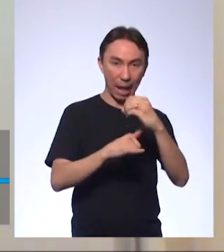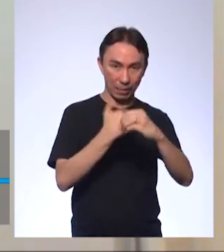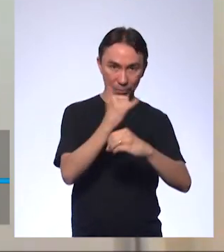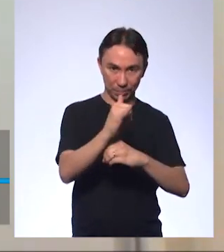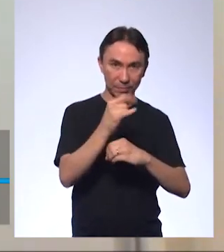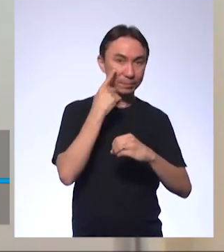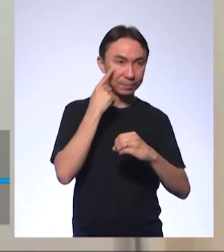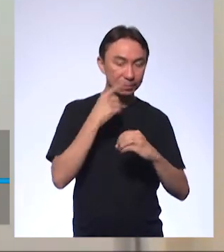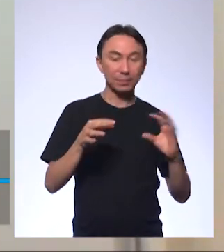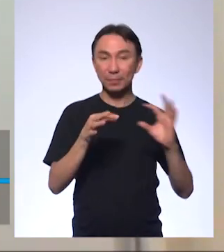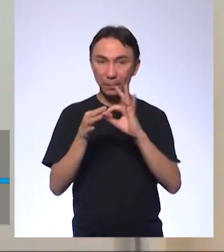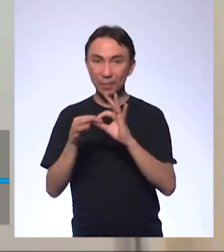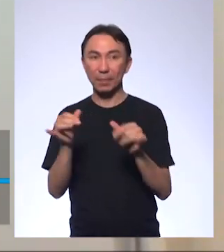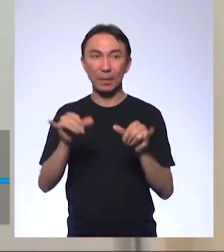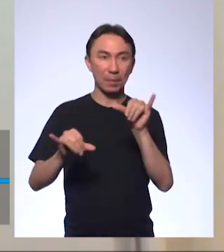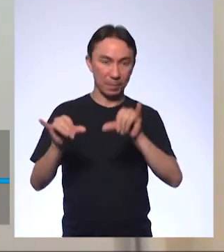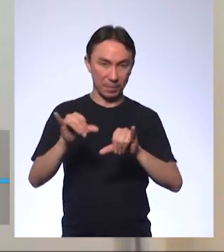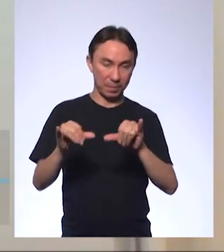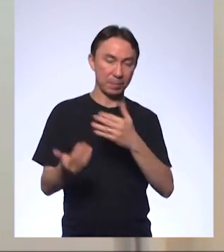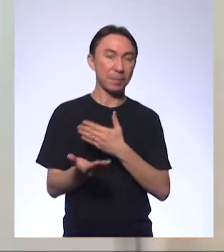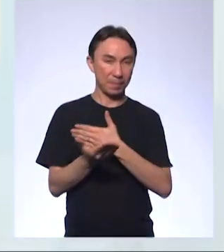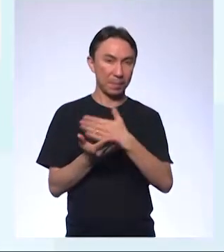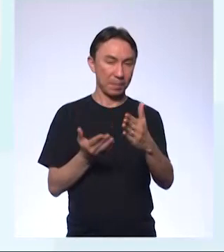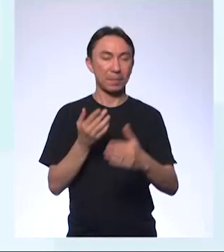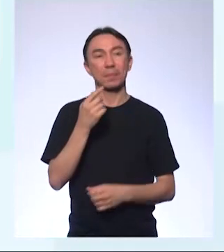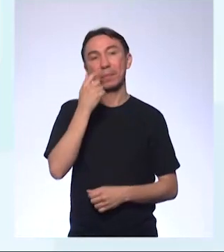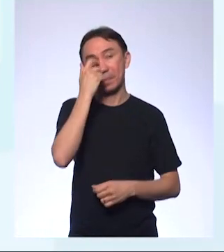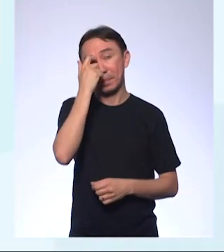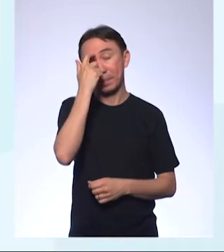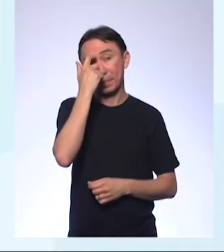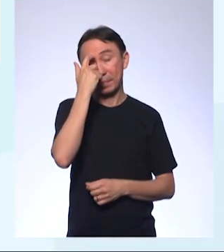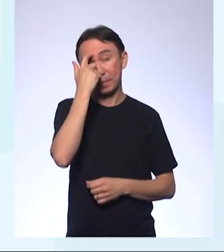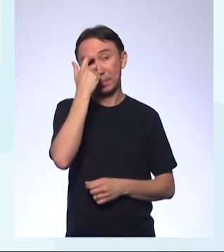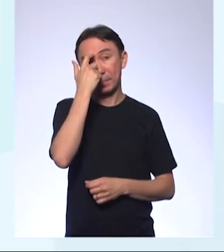pode começar com os slides, por favor.